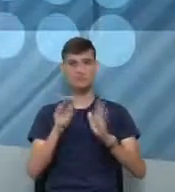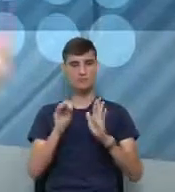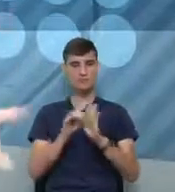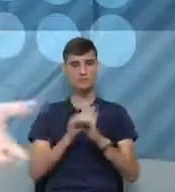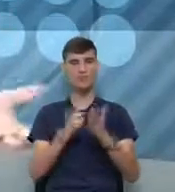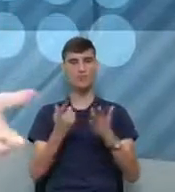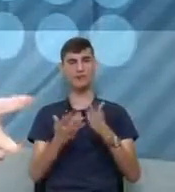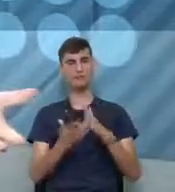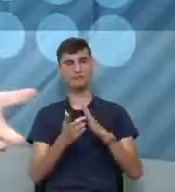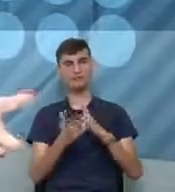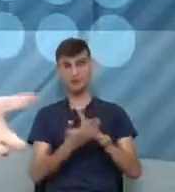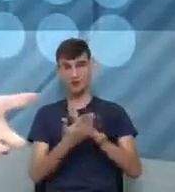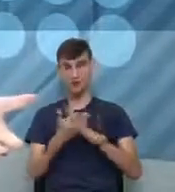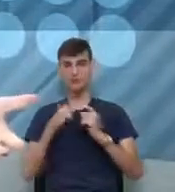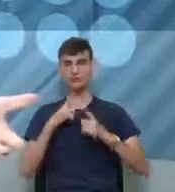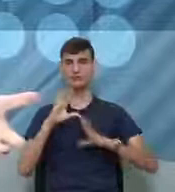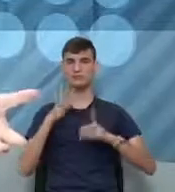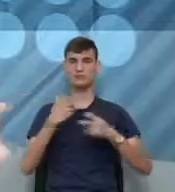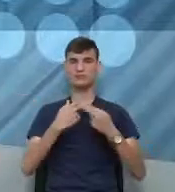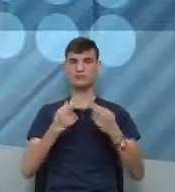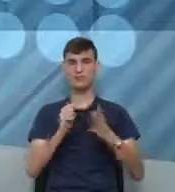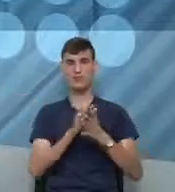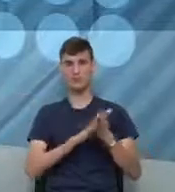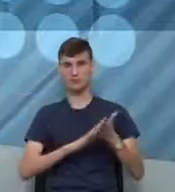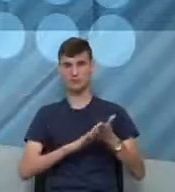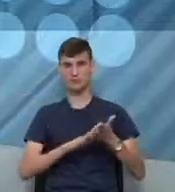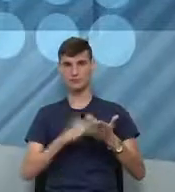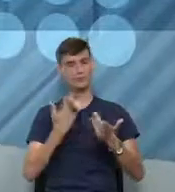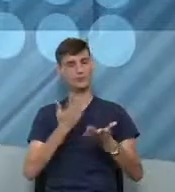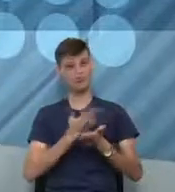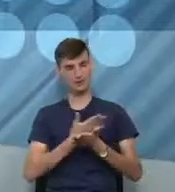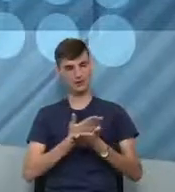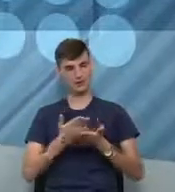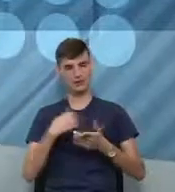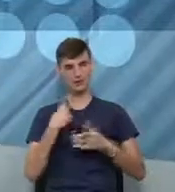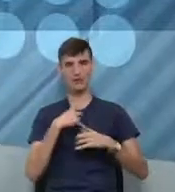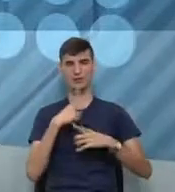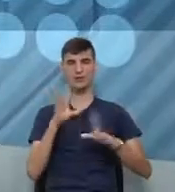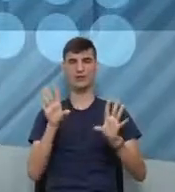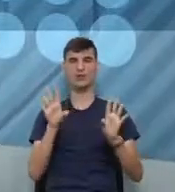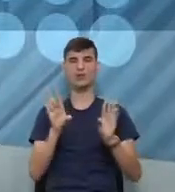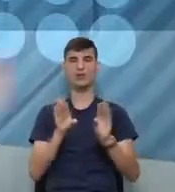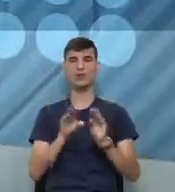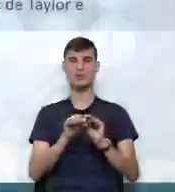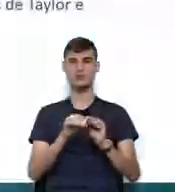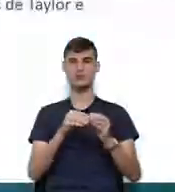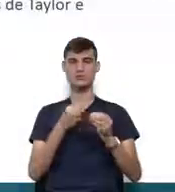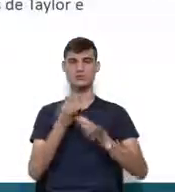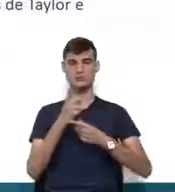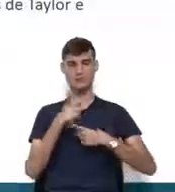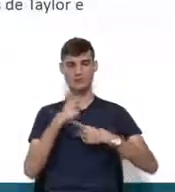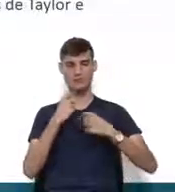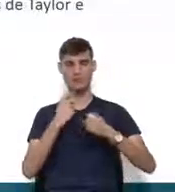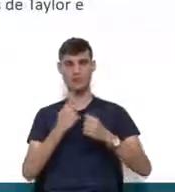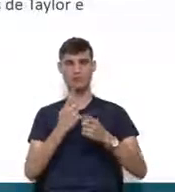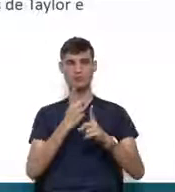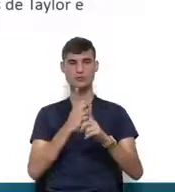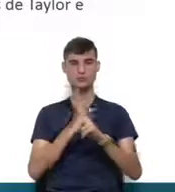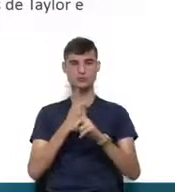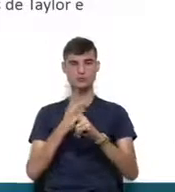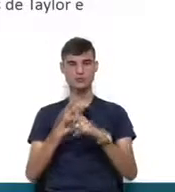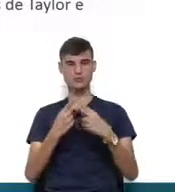e nos ajudar a resolver algumas situações, problemas. De início, eu tenho o nosso resumo para que você possa aí se encontrar com o